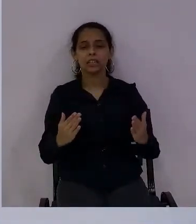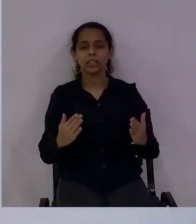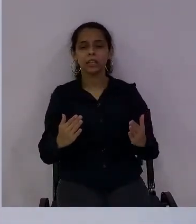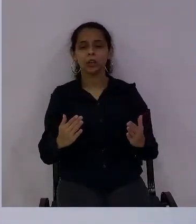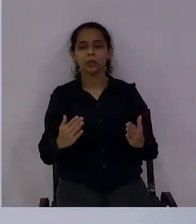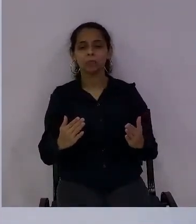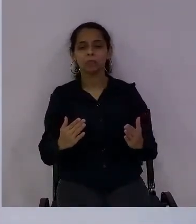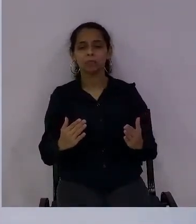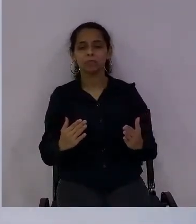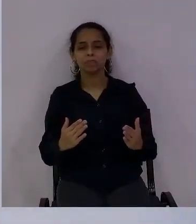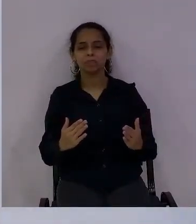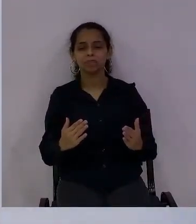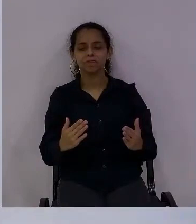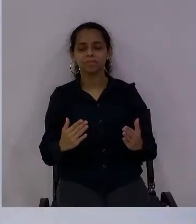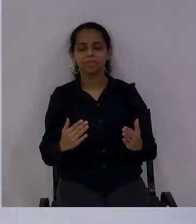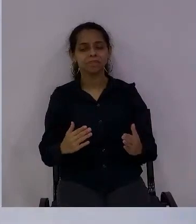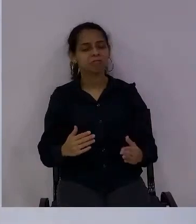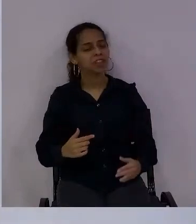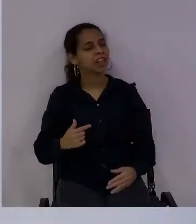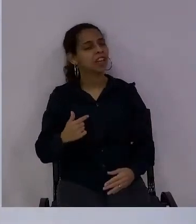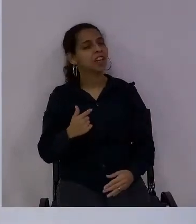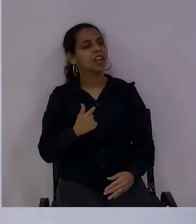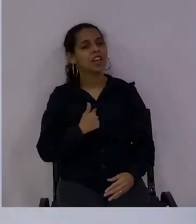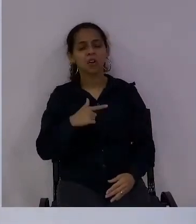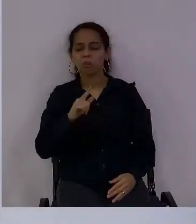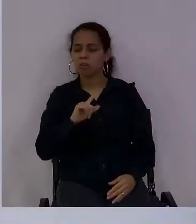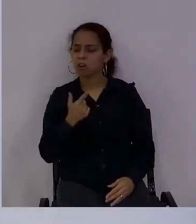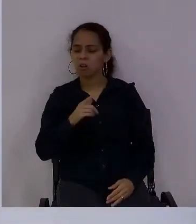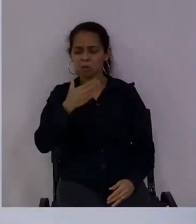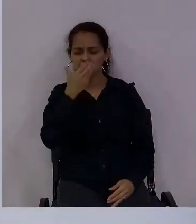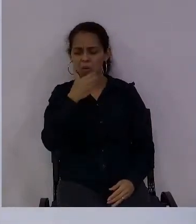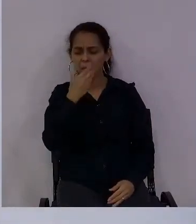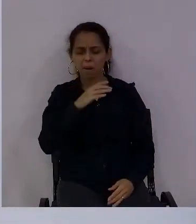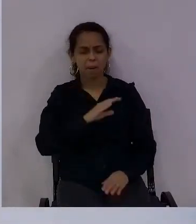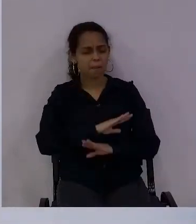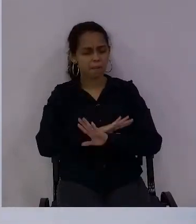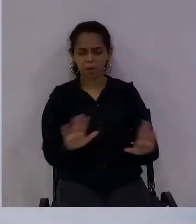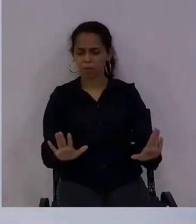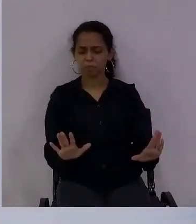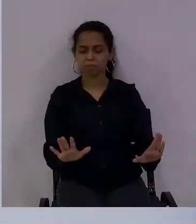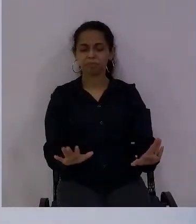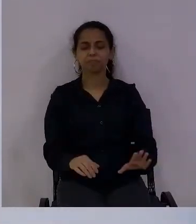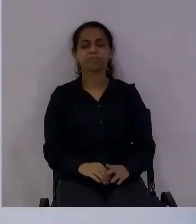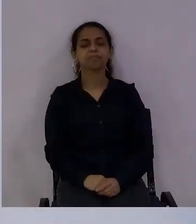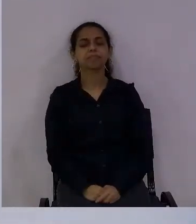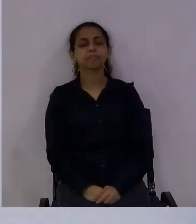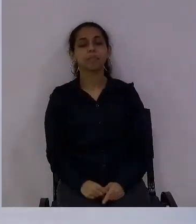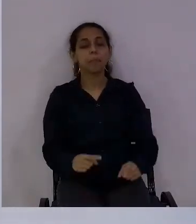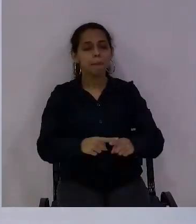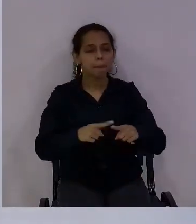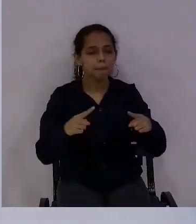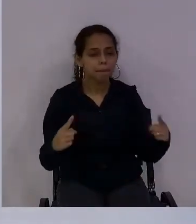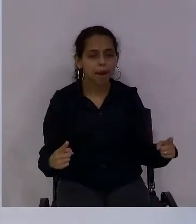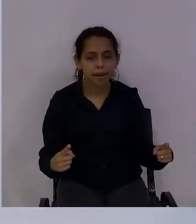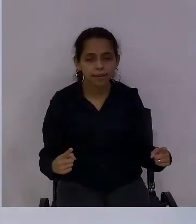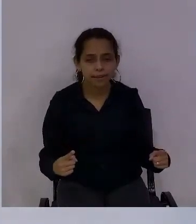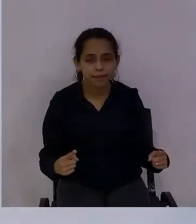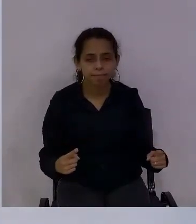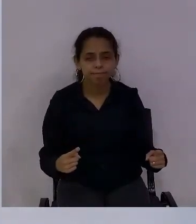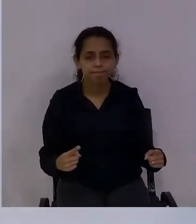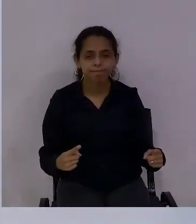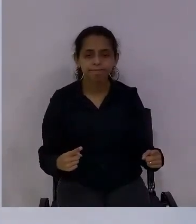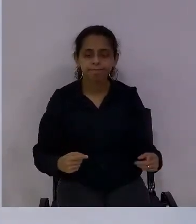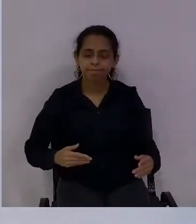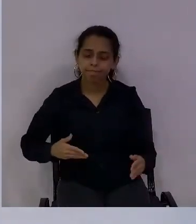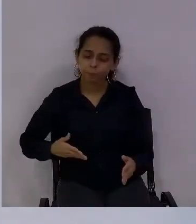Só que não, a Vanessa já falou lá do fundo. Já tive outras 4 crises de rim de parar no hospital e não parei